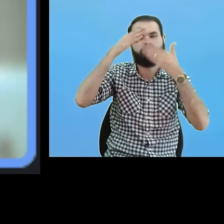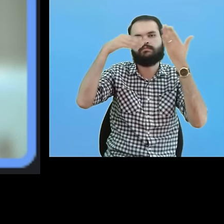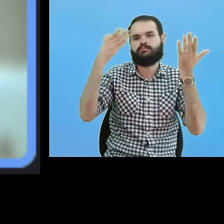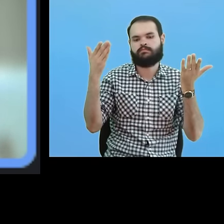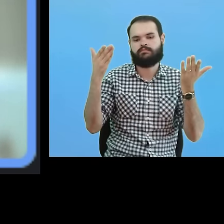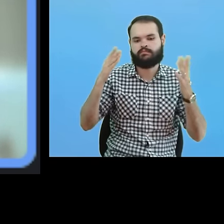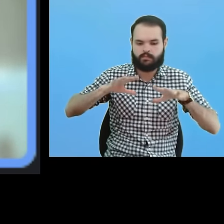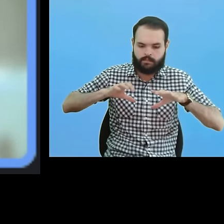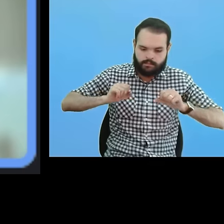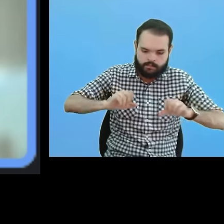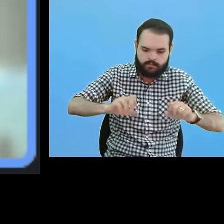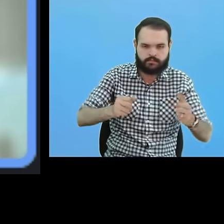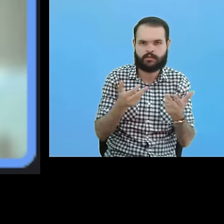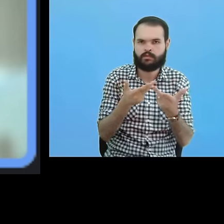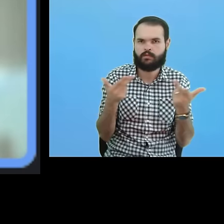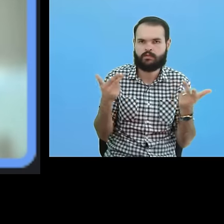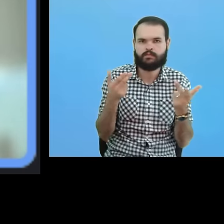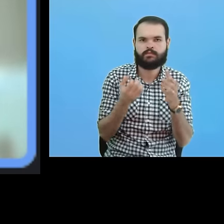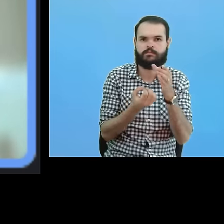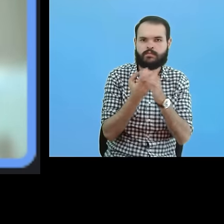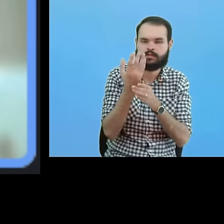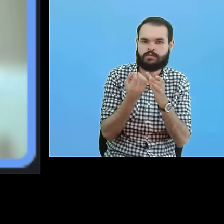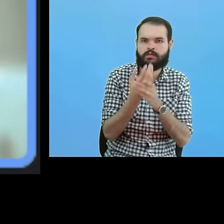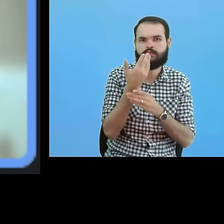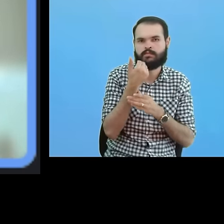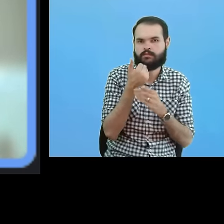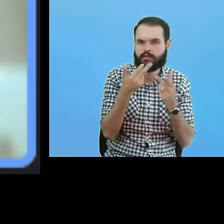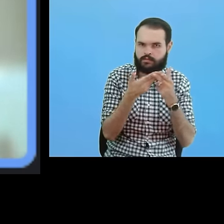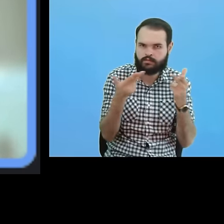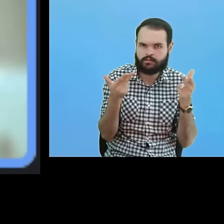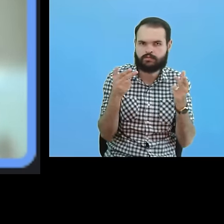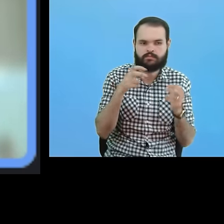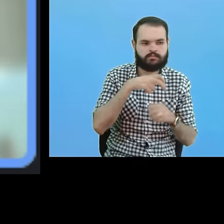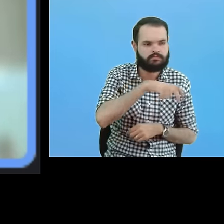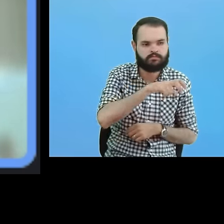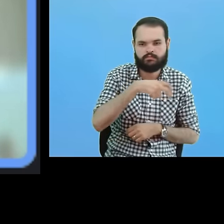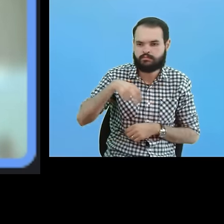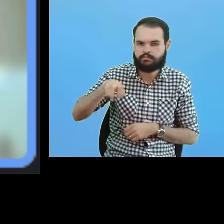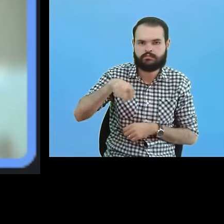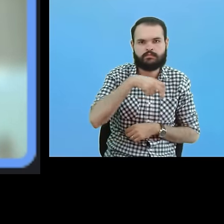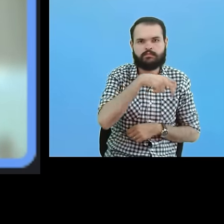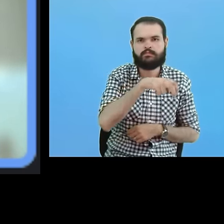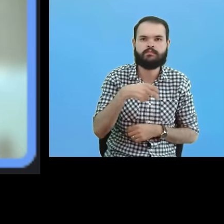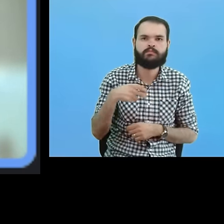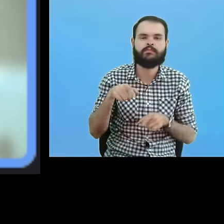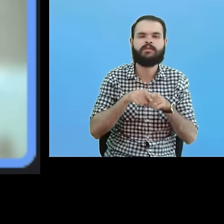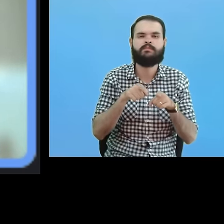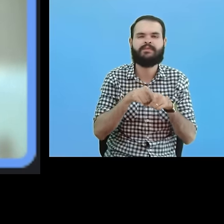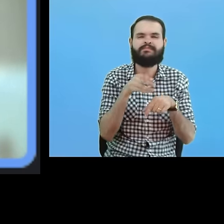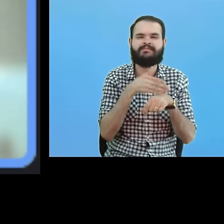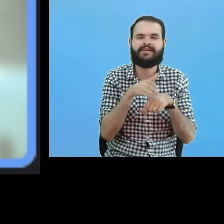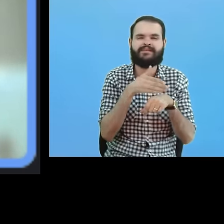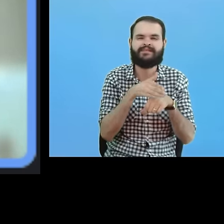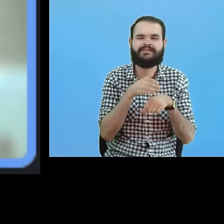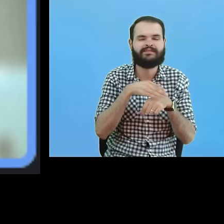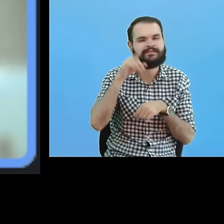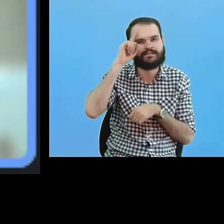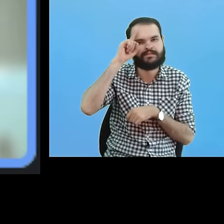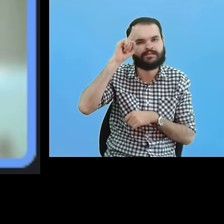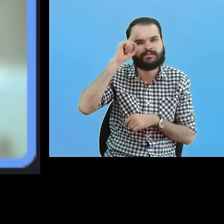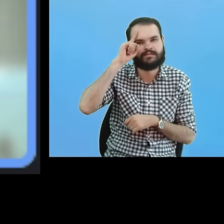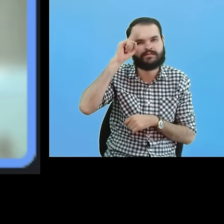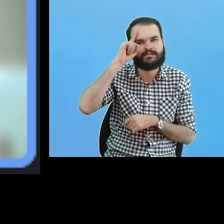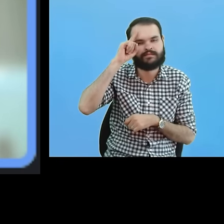desde manipulação, produção de alimentos, orientação e mobilidade, né, as práticas, enfim, cotidianas